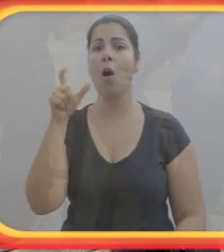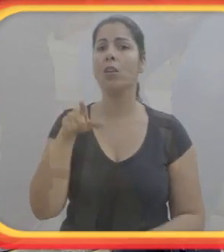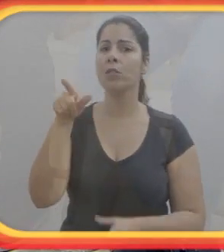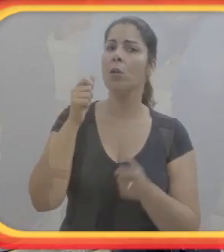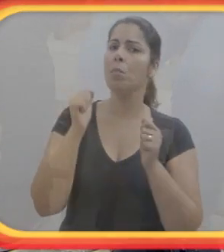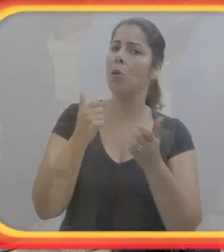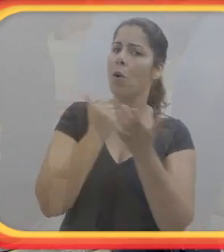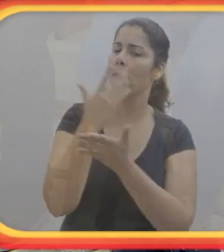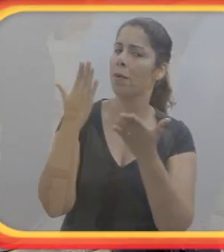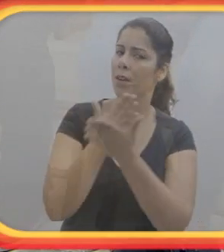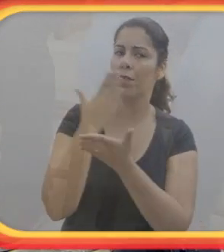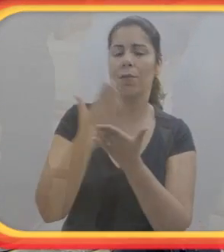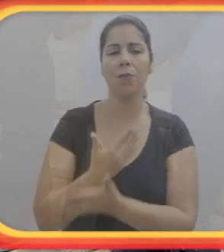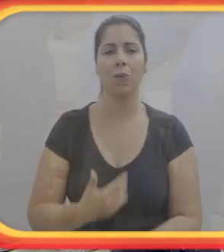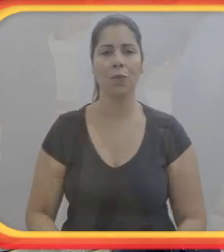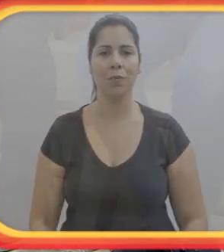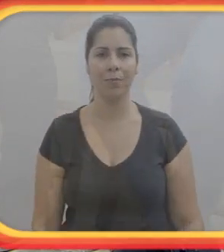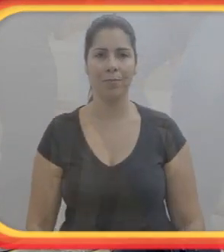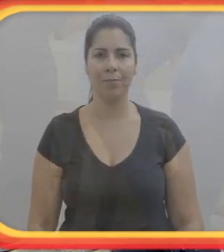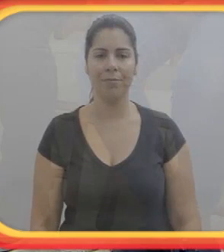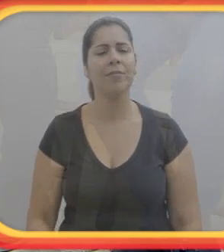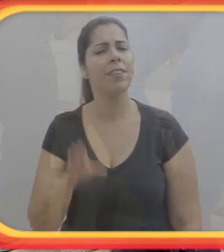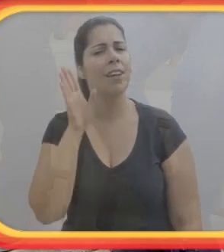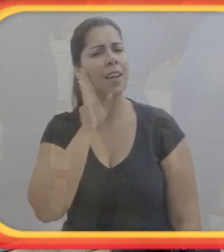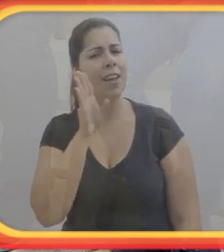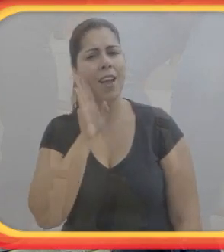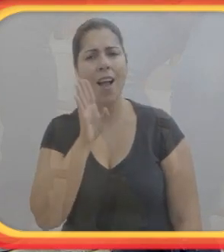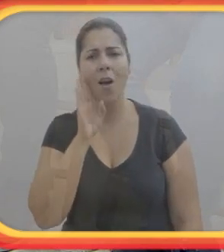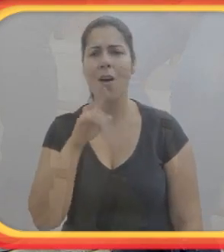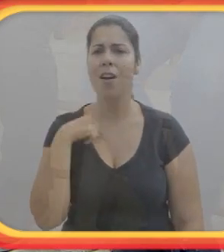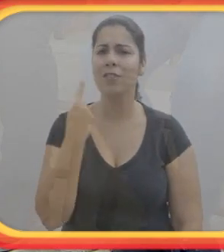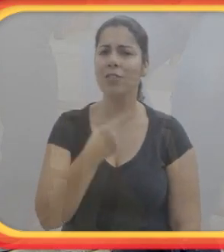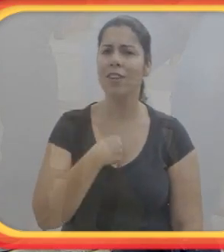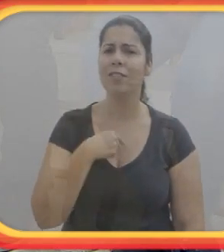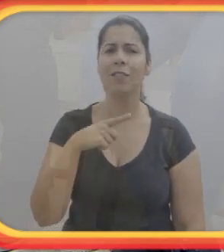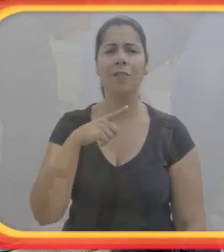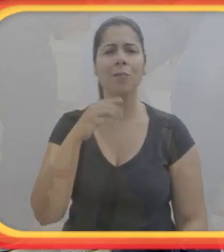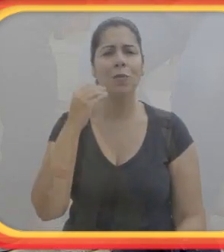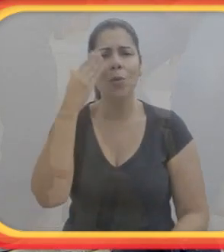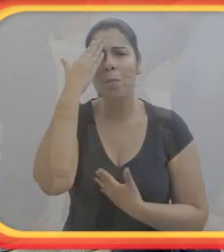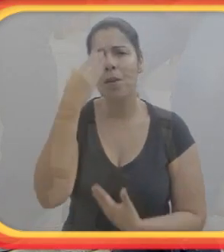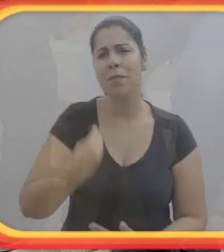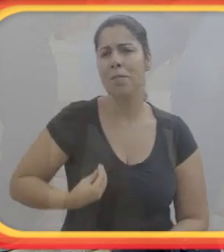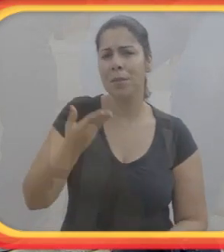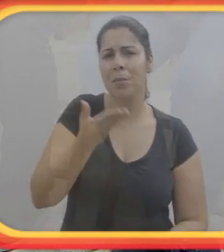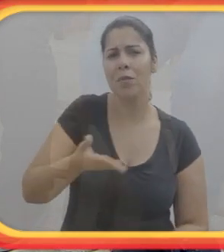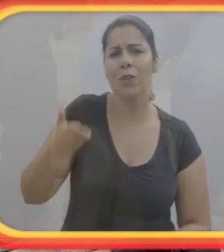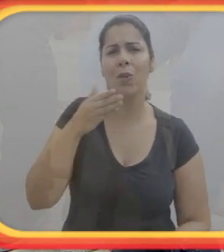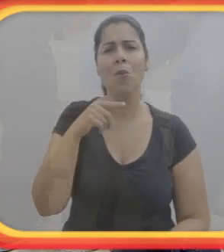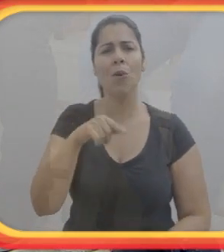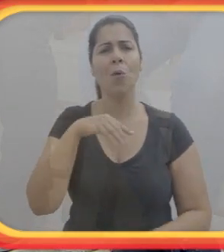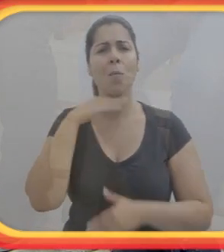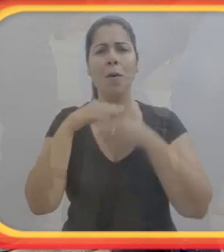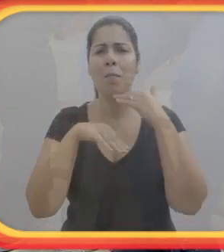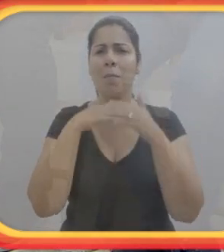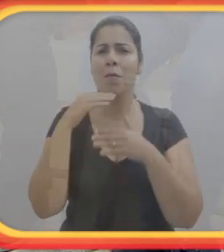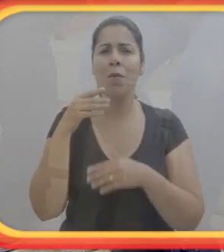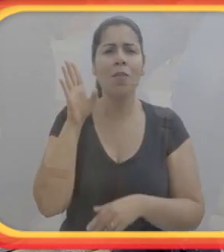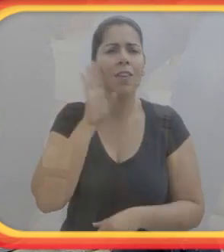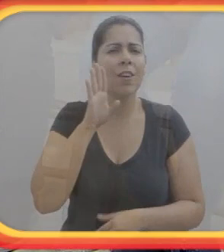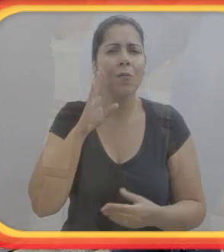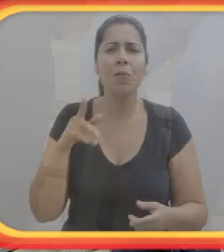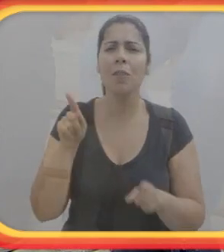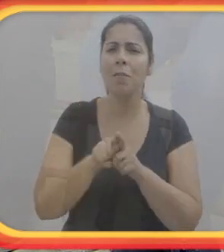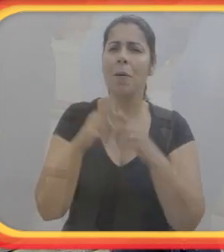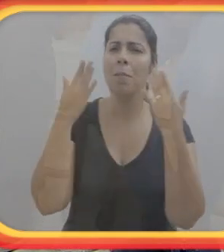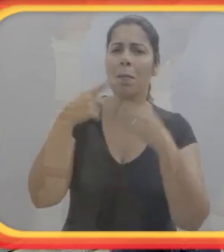livro. Legal, bacana. Gente, muito obrigada pela presença de vocês. Acho que foi um bate-papo super enriquecedor. Parabéns